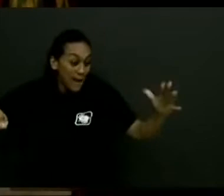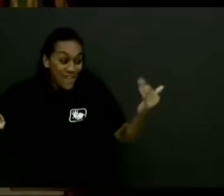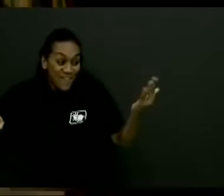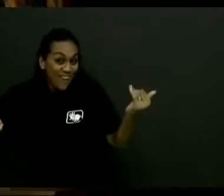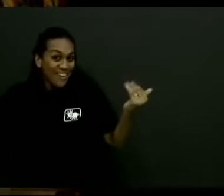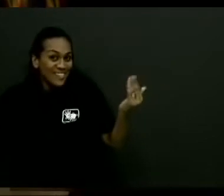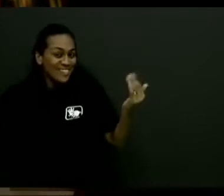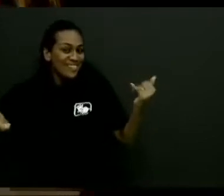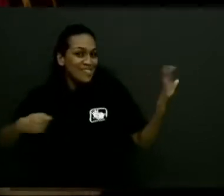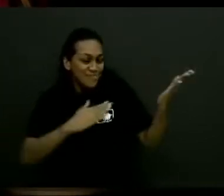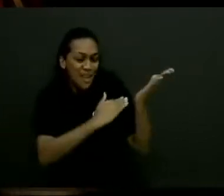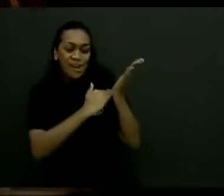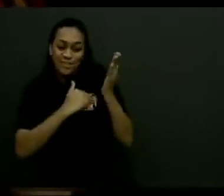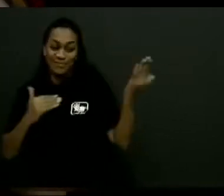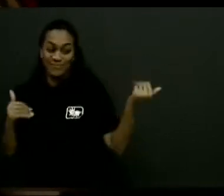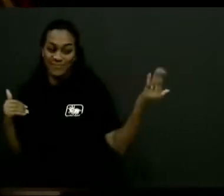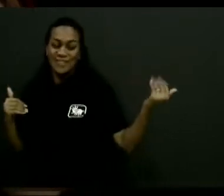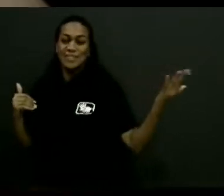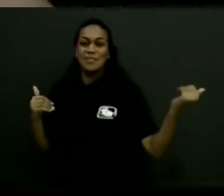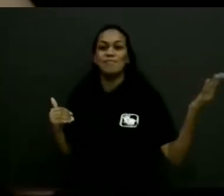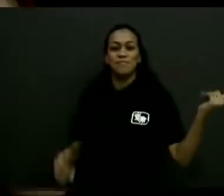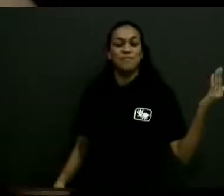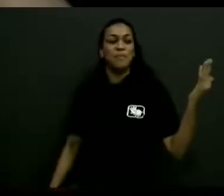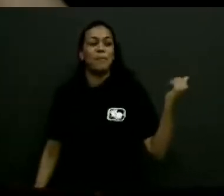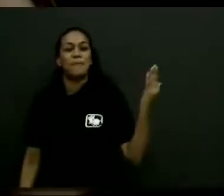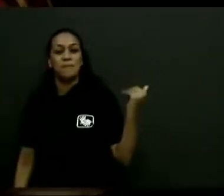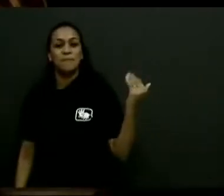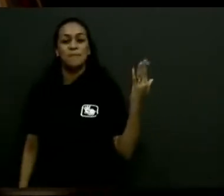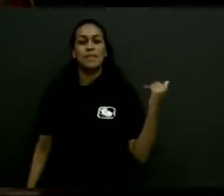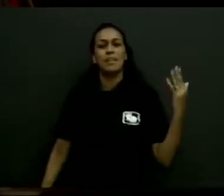e precisarás de ajuda pra